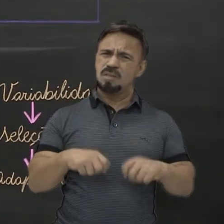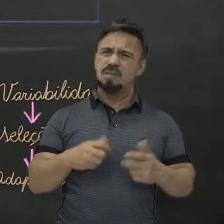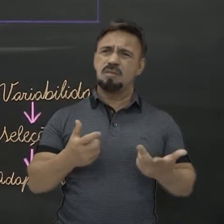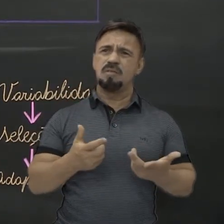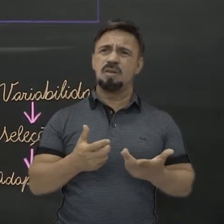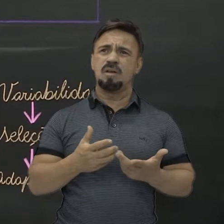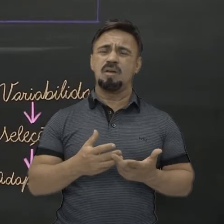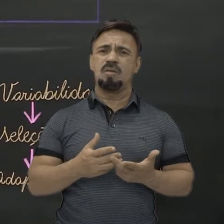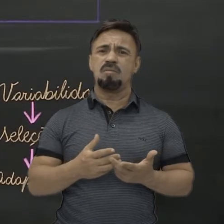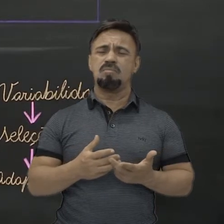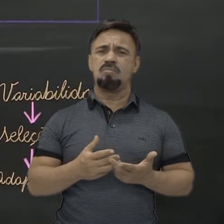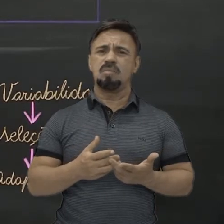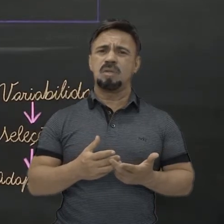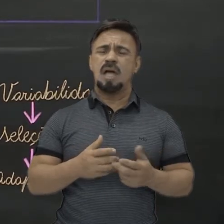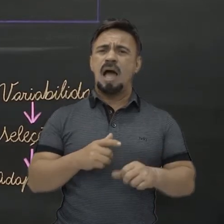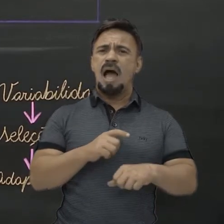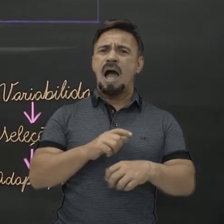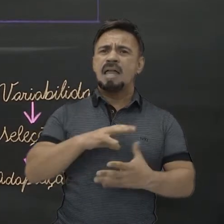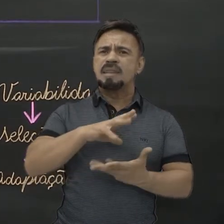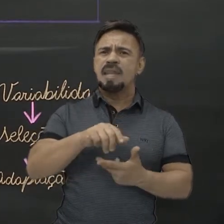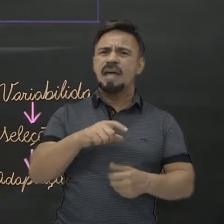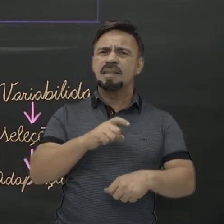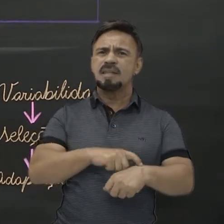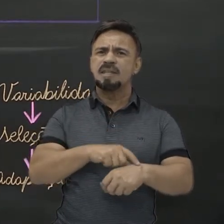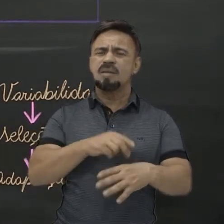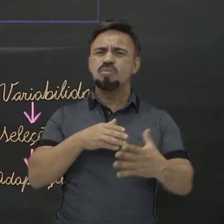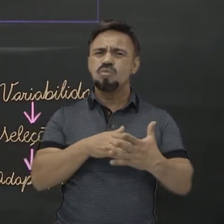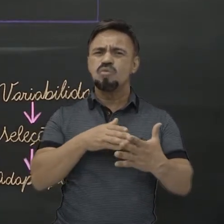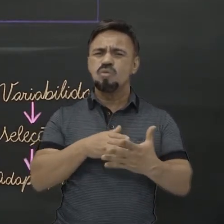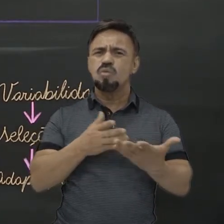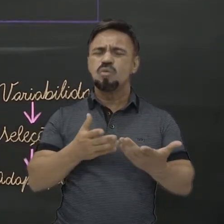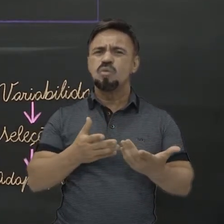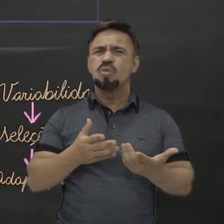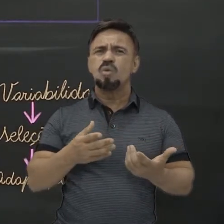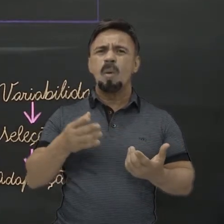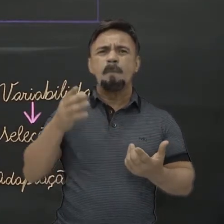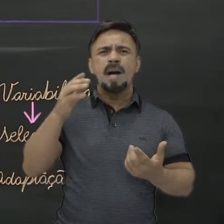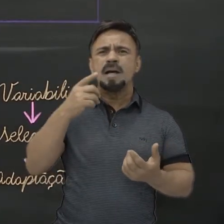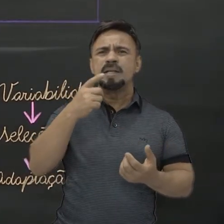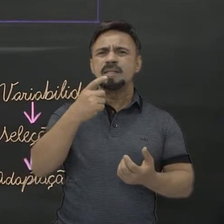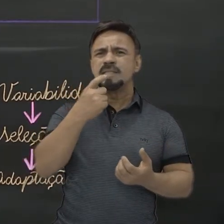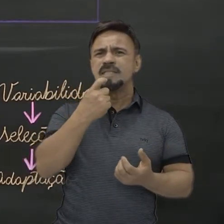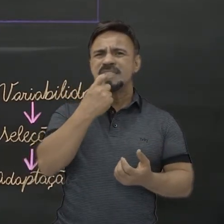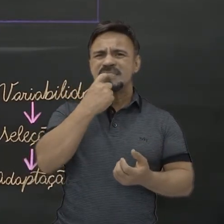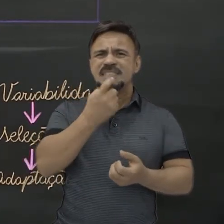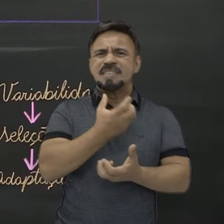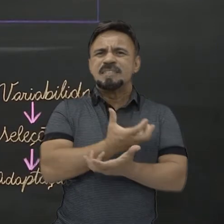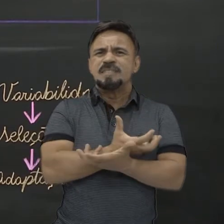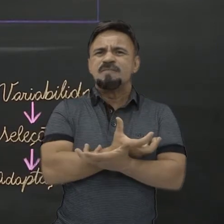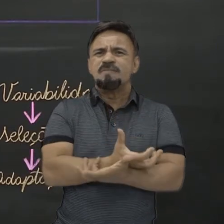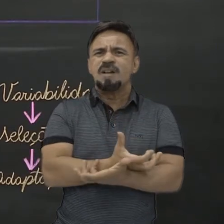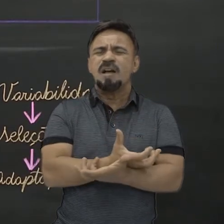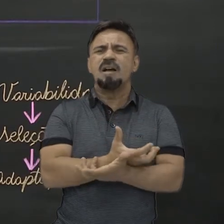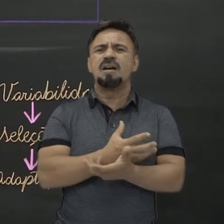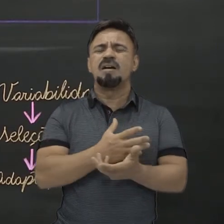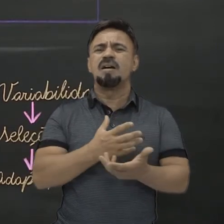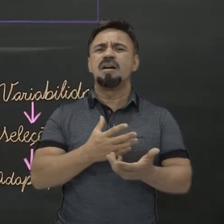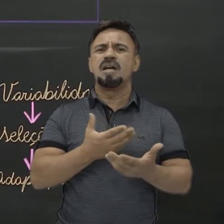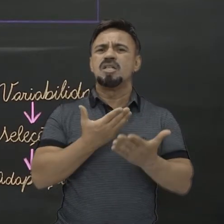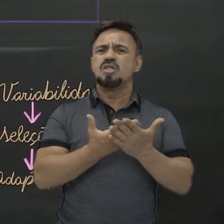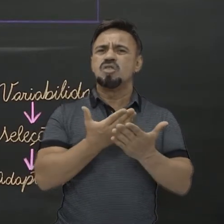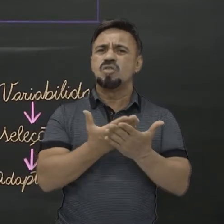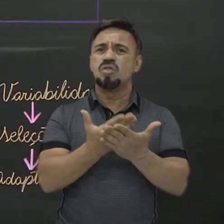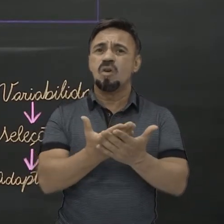Terra tem um tempo muito curto. Mas se a gente pensar, olham esses fósseis, os fósseis foram grandes evidências para o estudo da